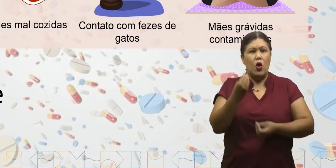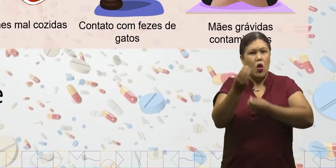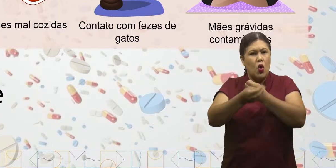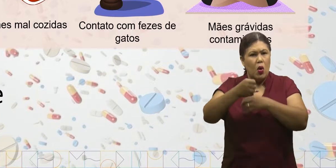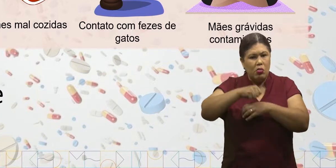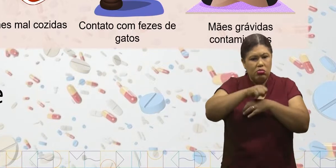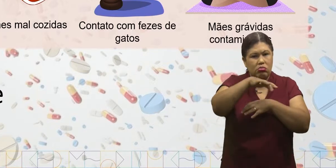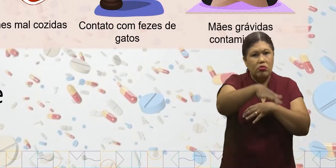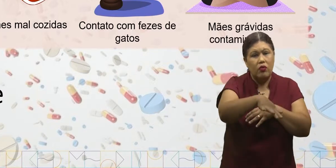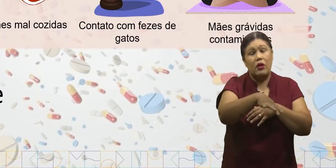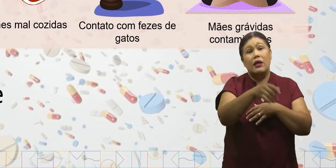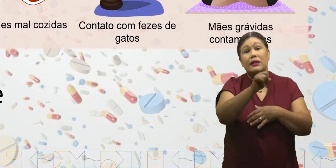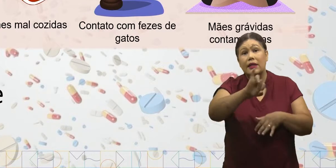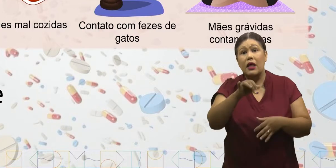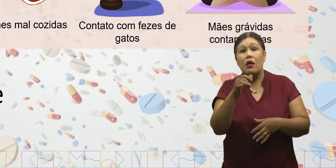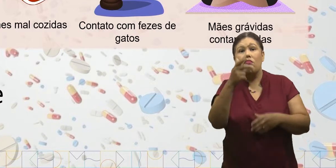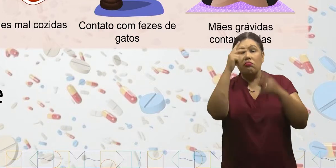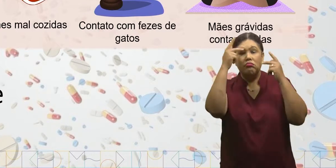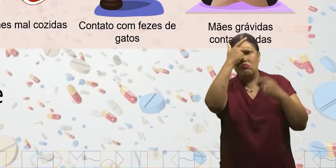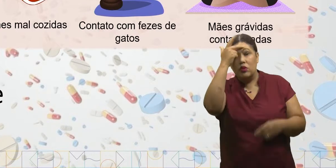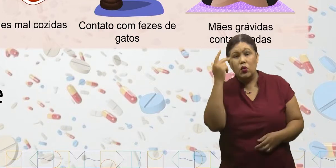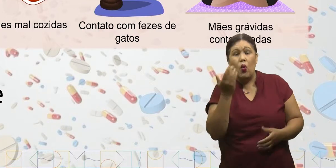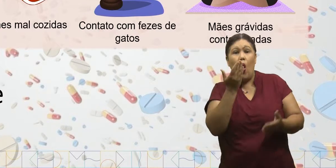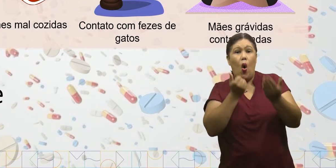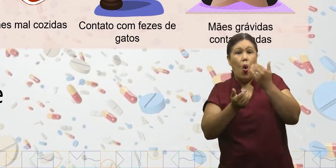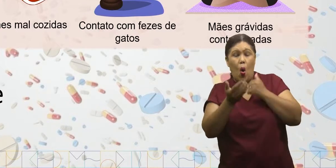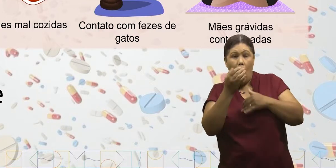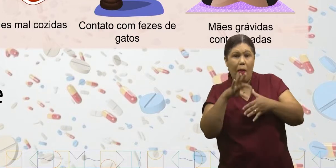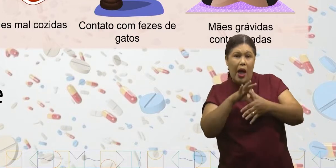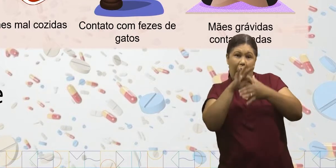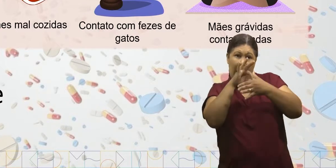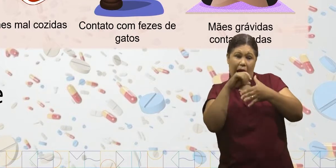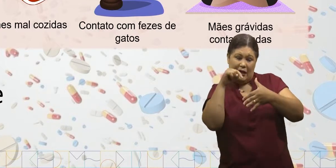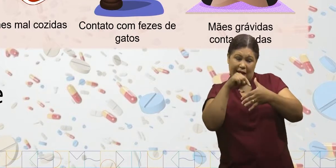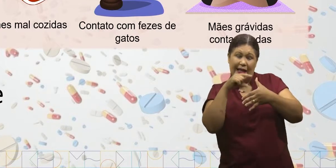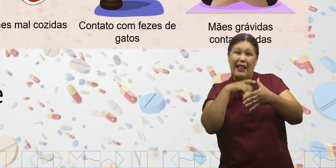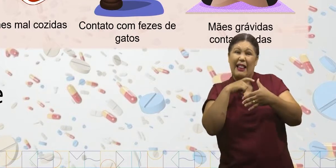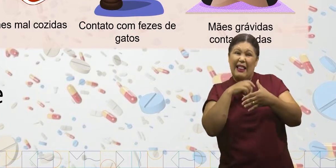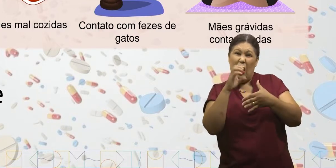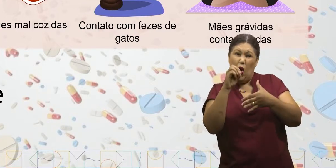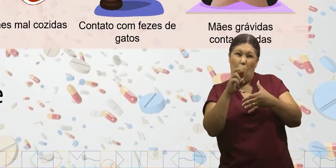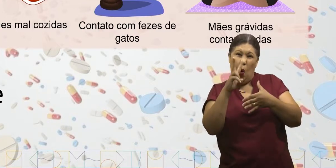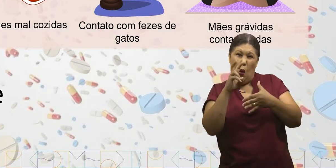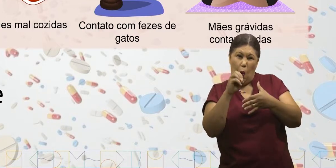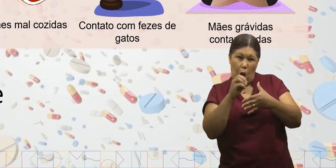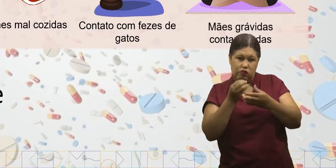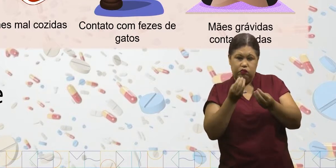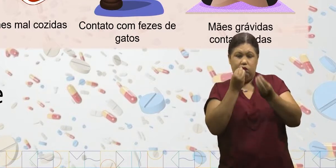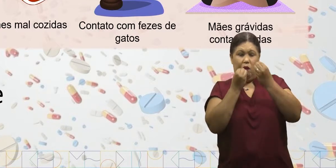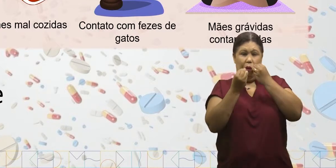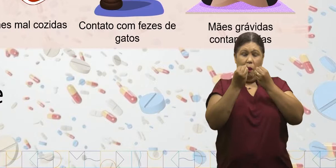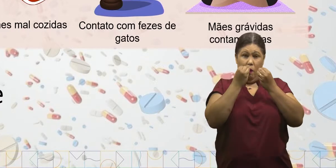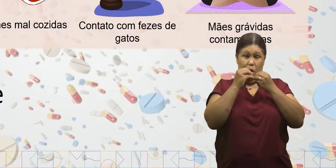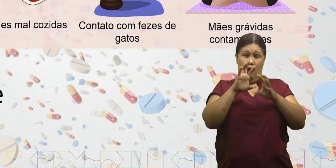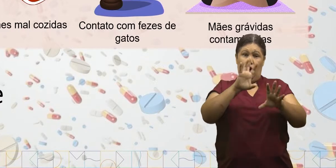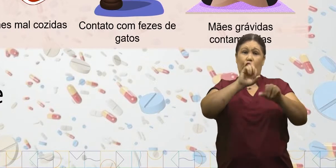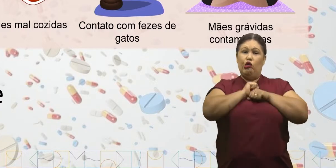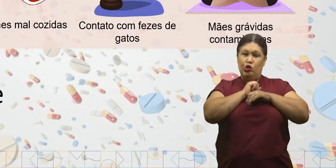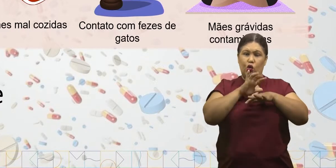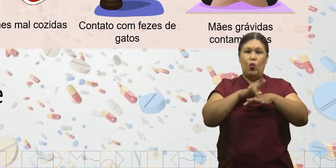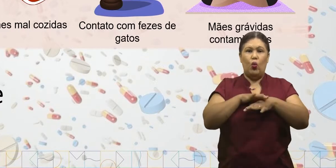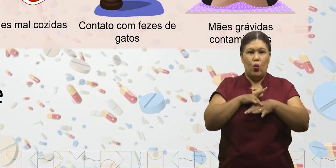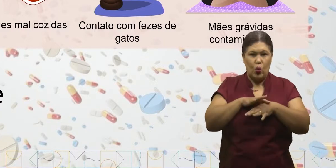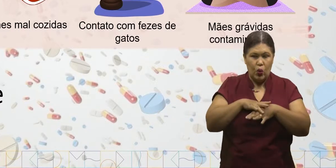pode ser feita através da carne contaminada com os cistos, que são como se fossem ovos de Toxoplasma